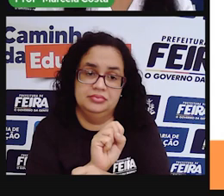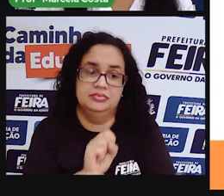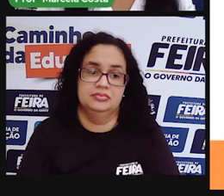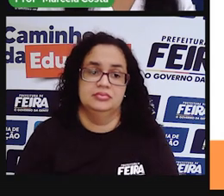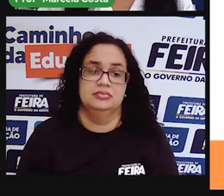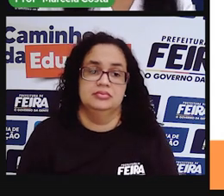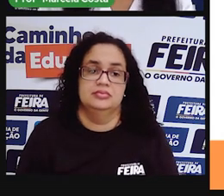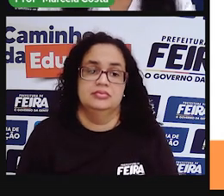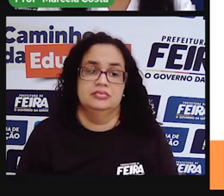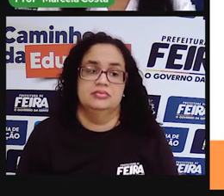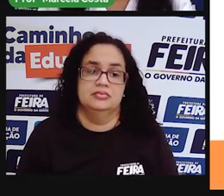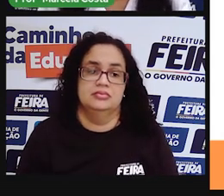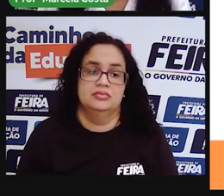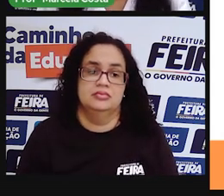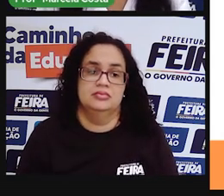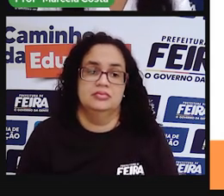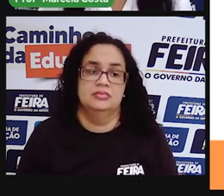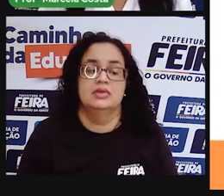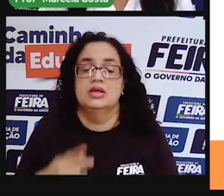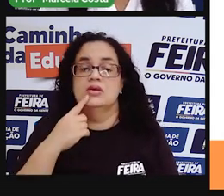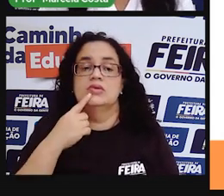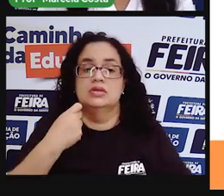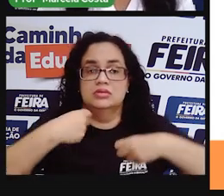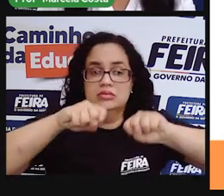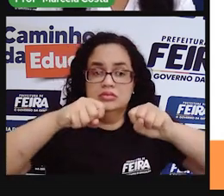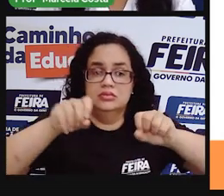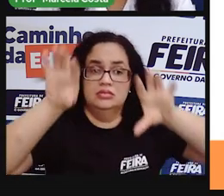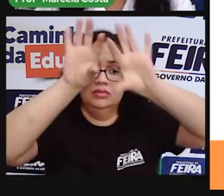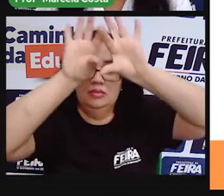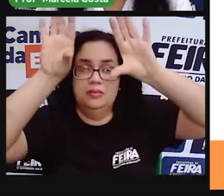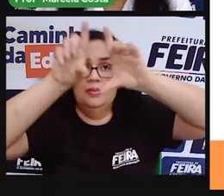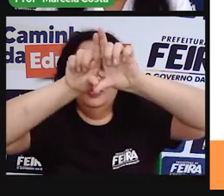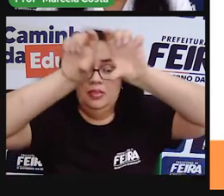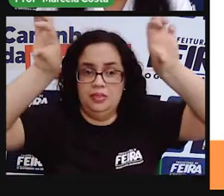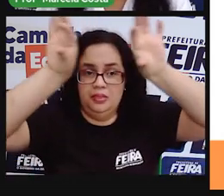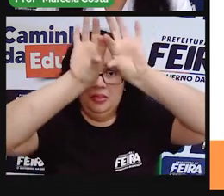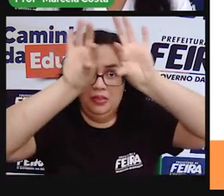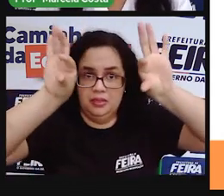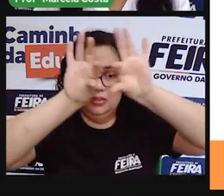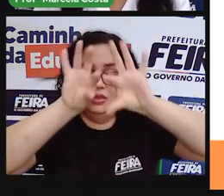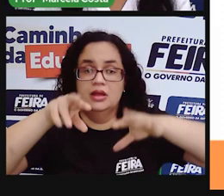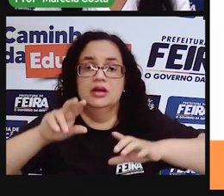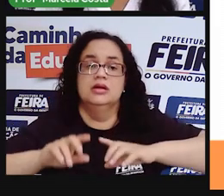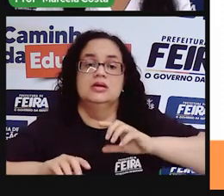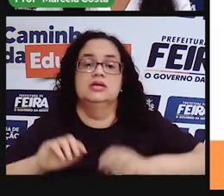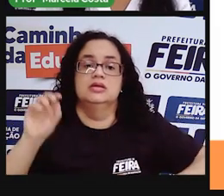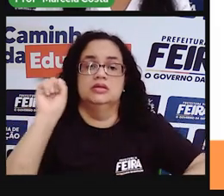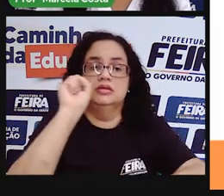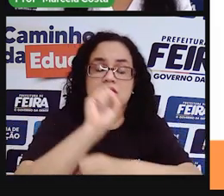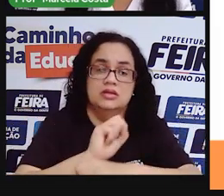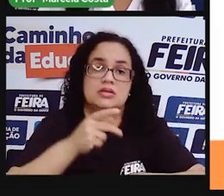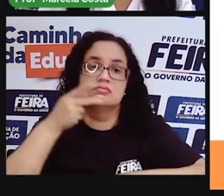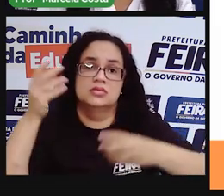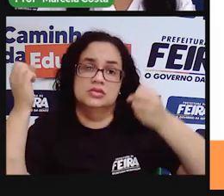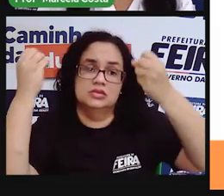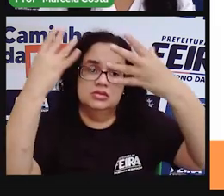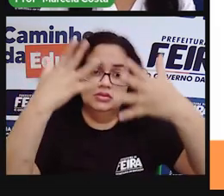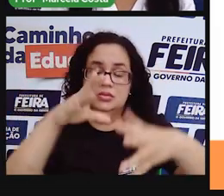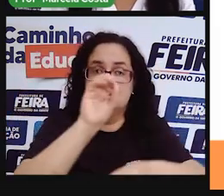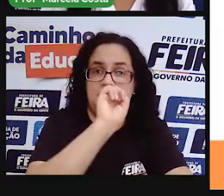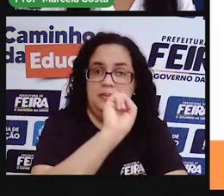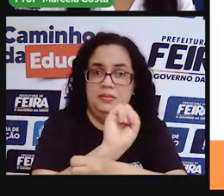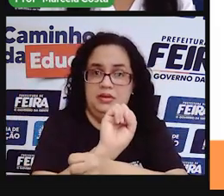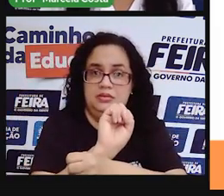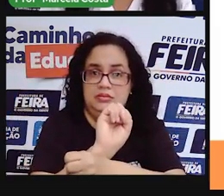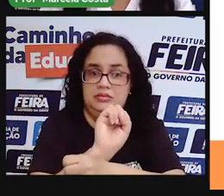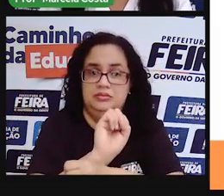deve ter visto ele no seu controle remoto. Você já deve ter visto ele também durante um jogo. Que você esteja